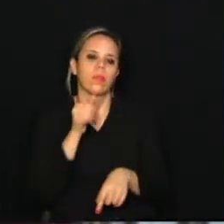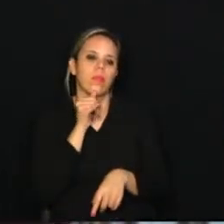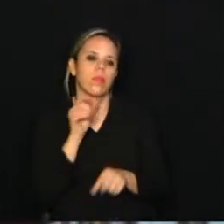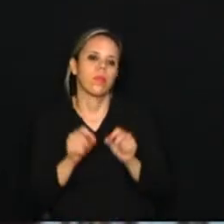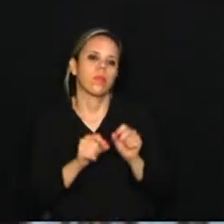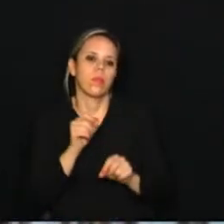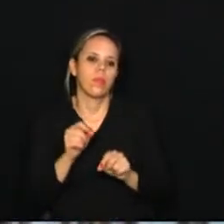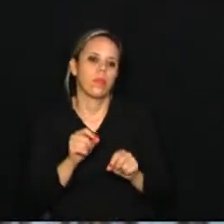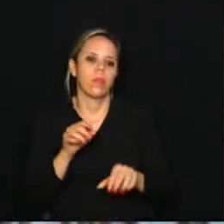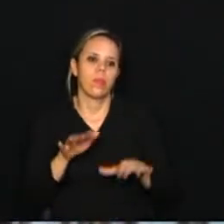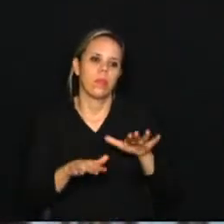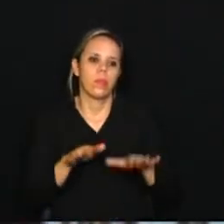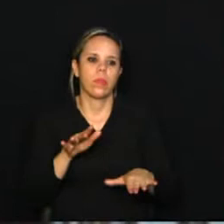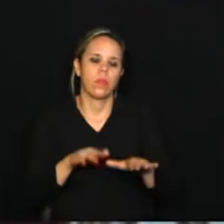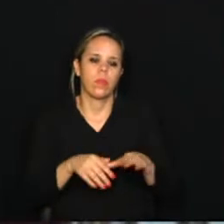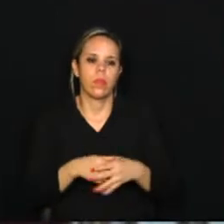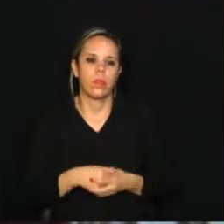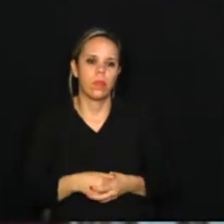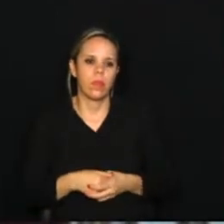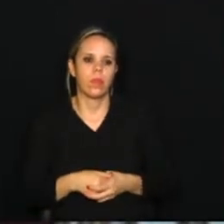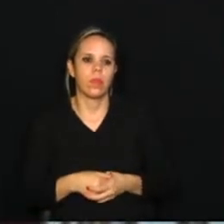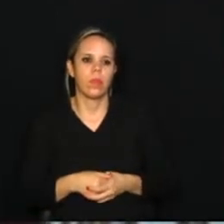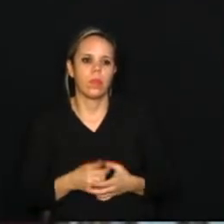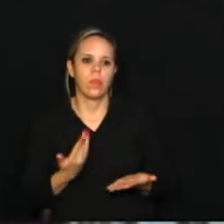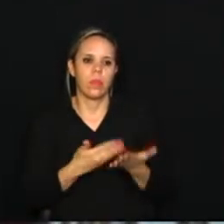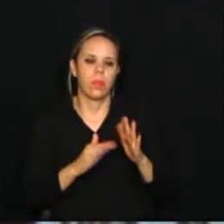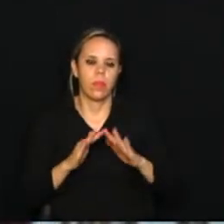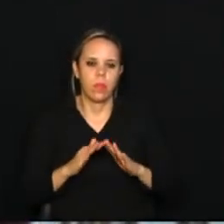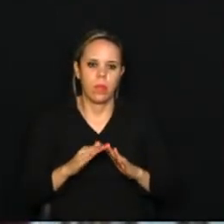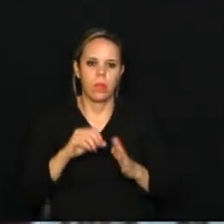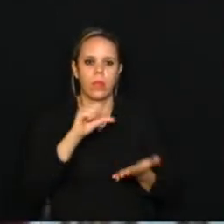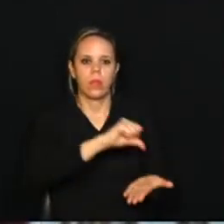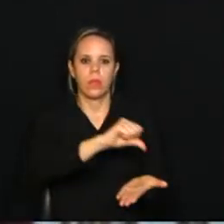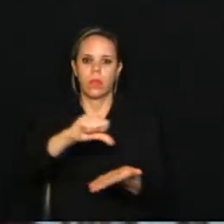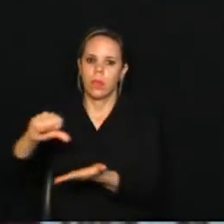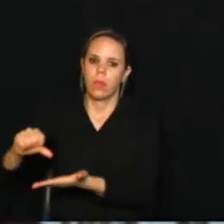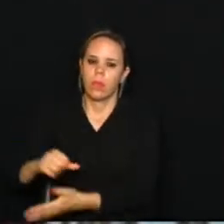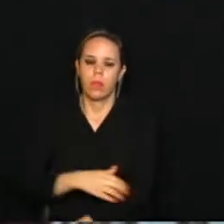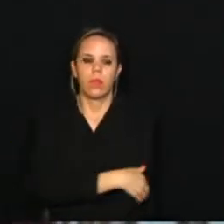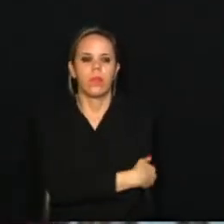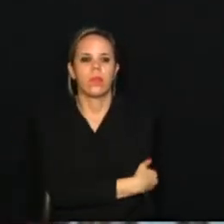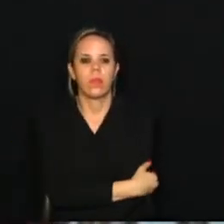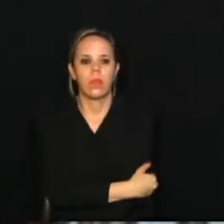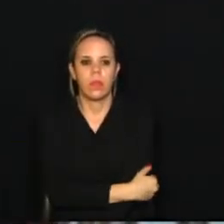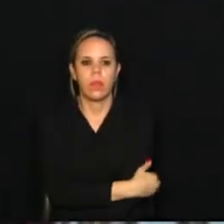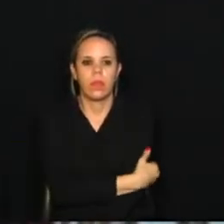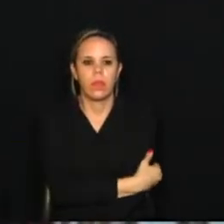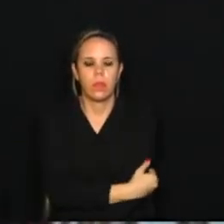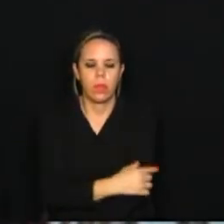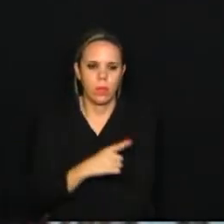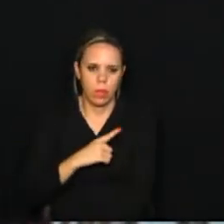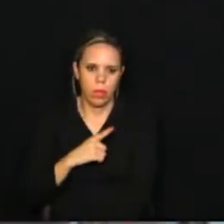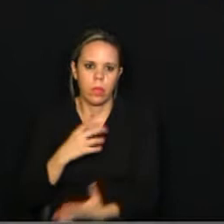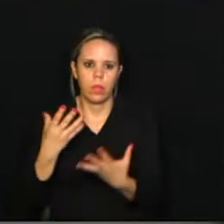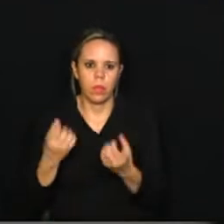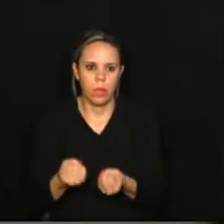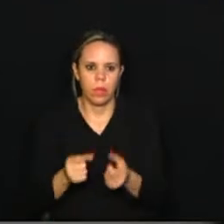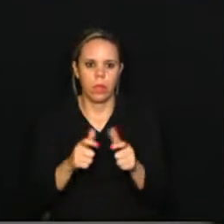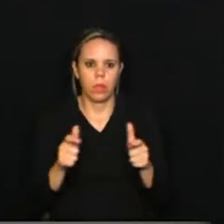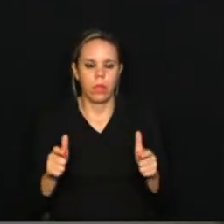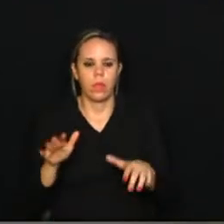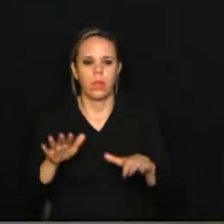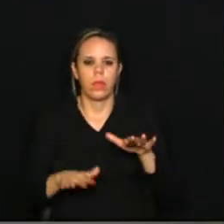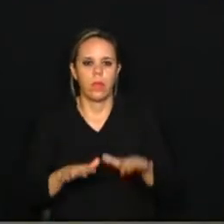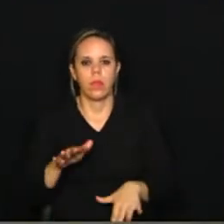de que depende muito da escola, da região, há uma adesão maior e às